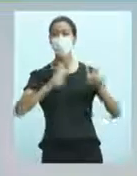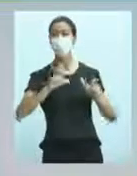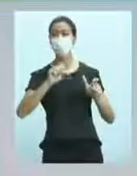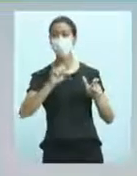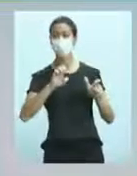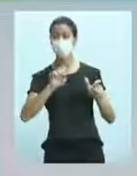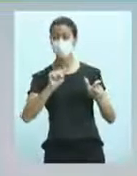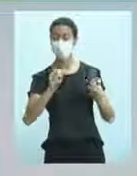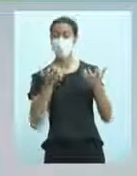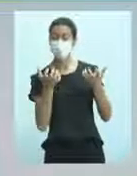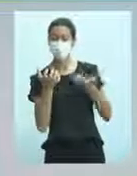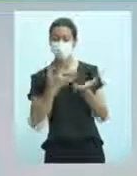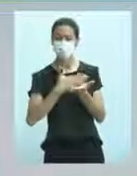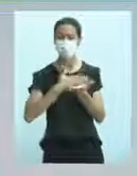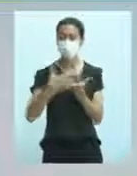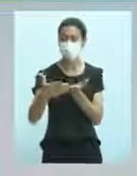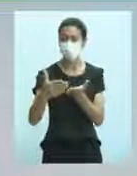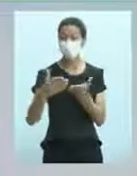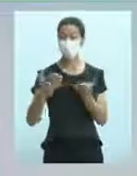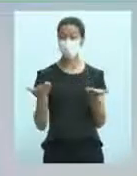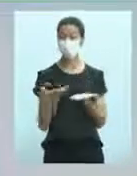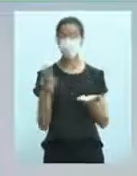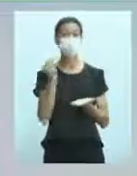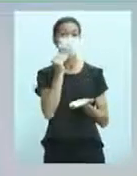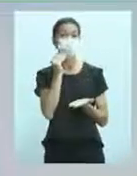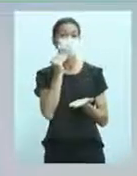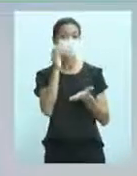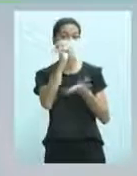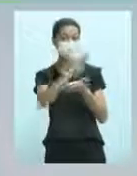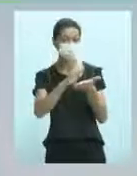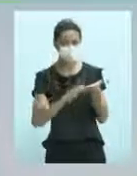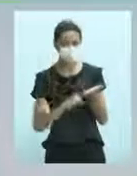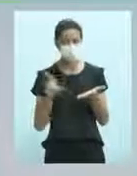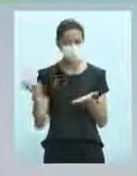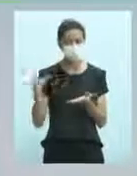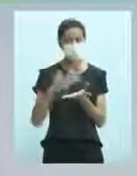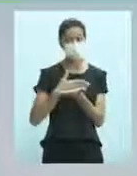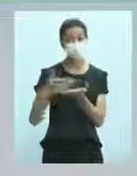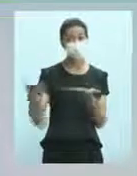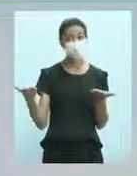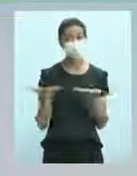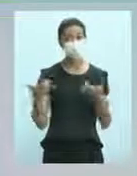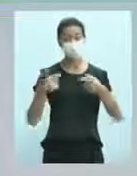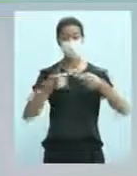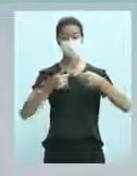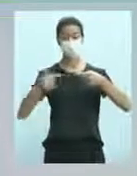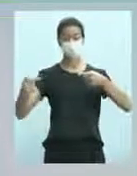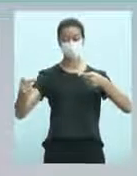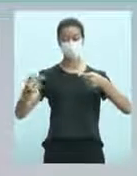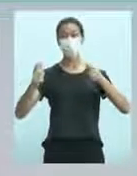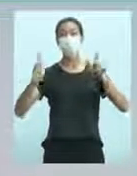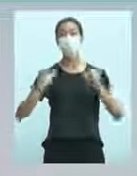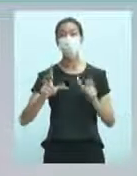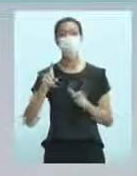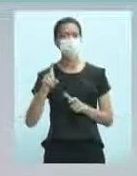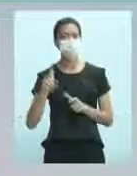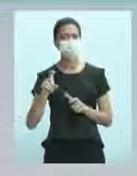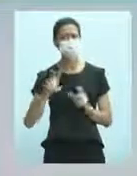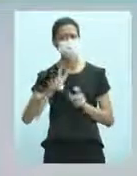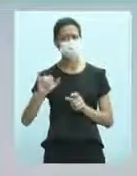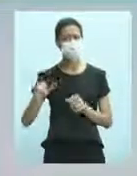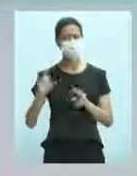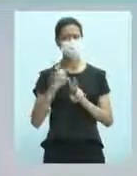rápido e biologia molecular humana dourado confirmado território da ufgd